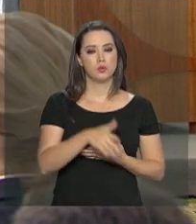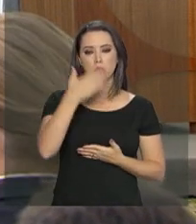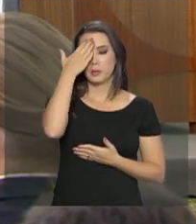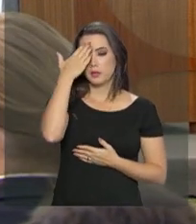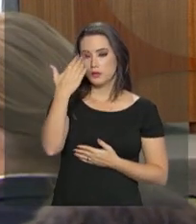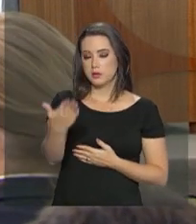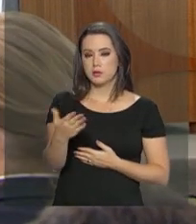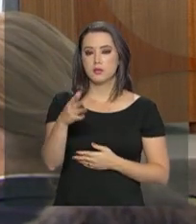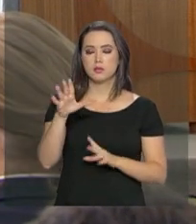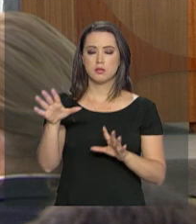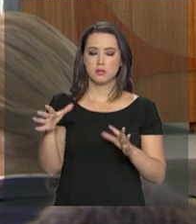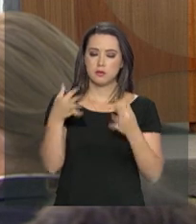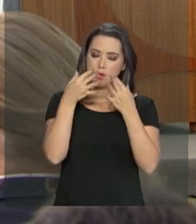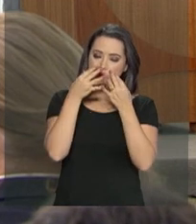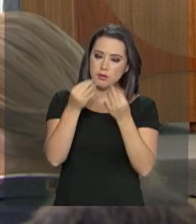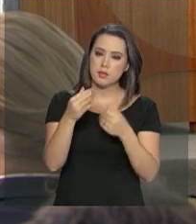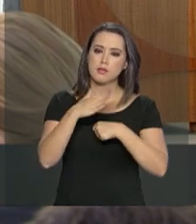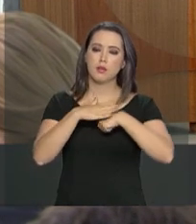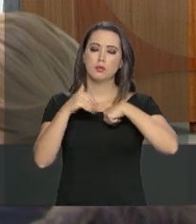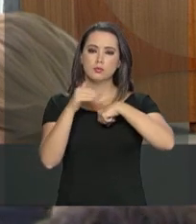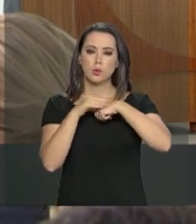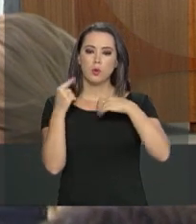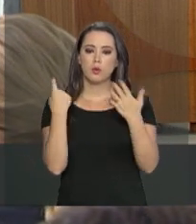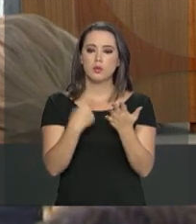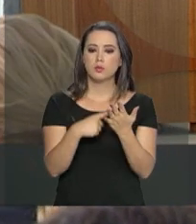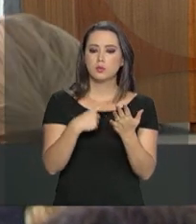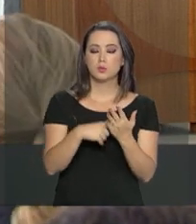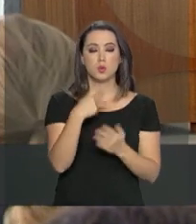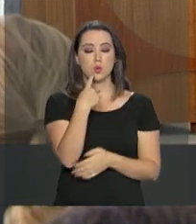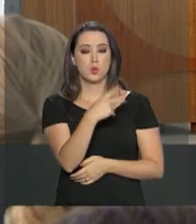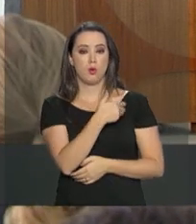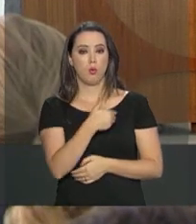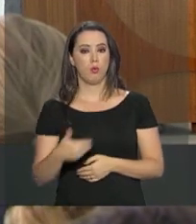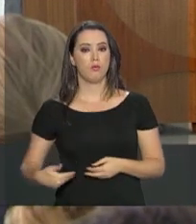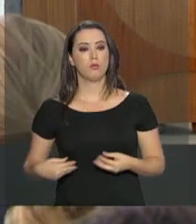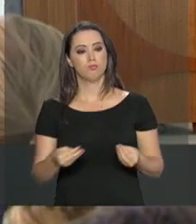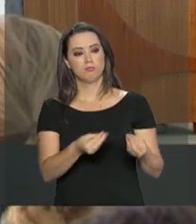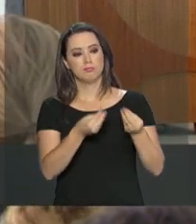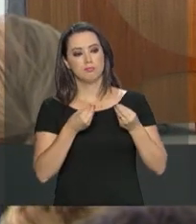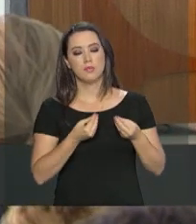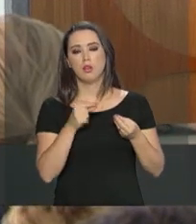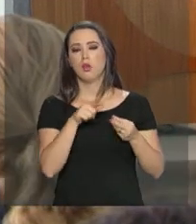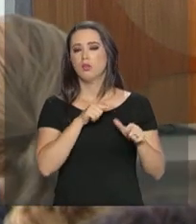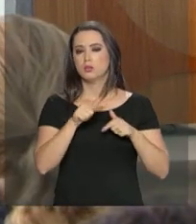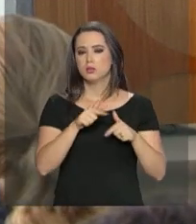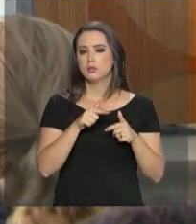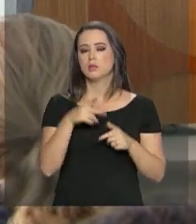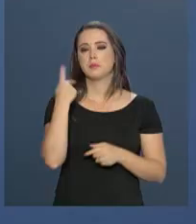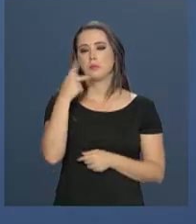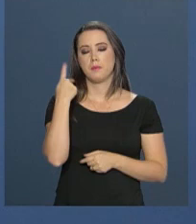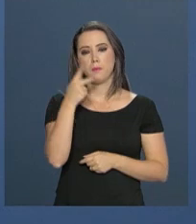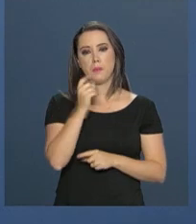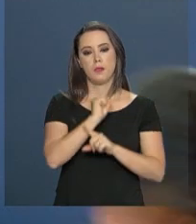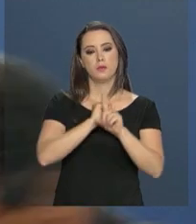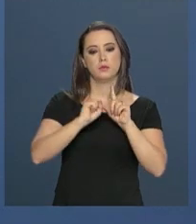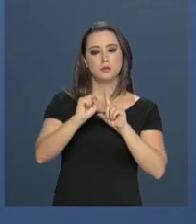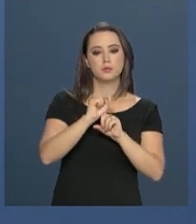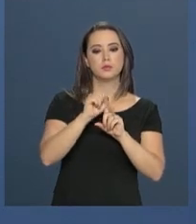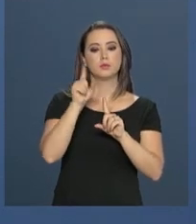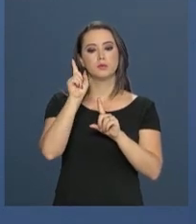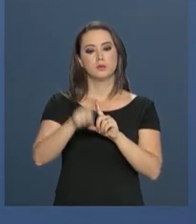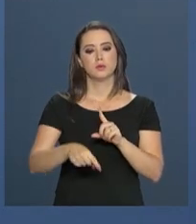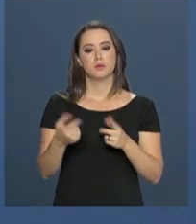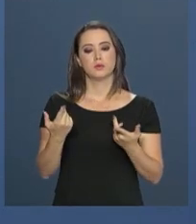para agradecer a atenção eo carinho e o compromisso que o seu governo tem demonstrado com a execução de políticas públicas sociais